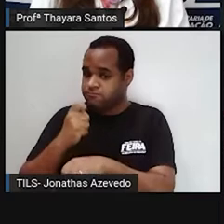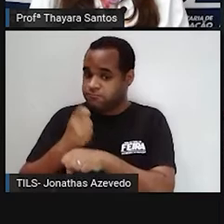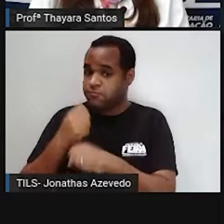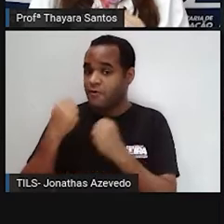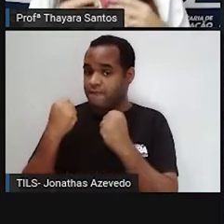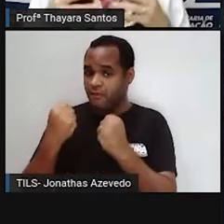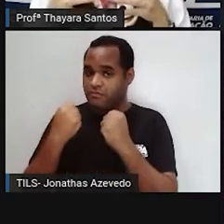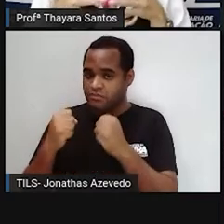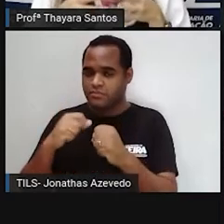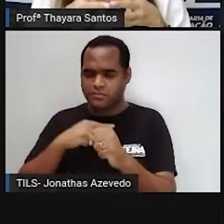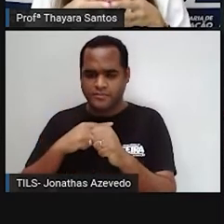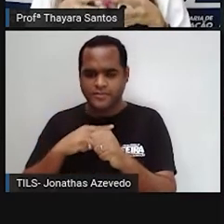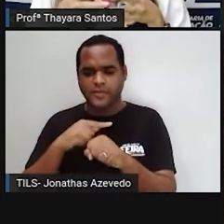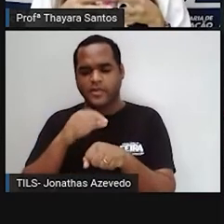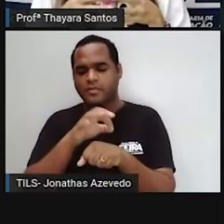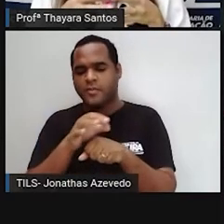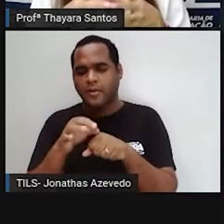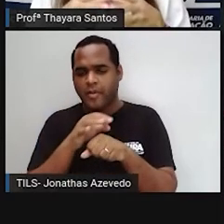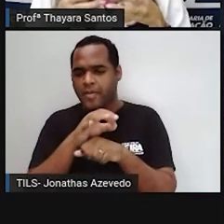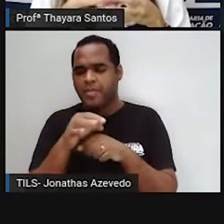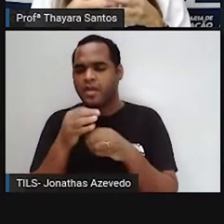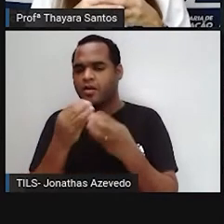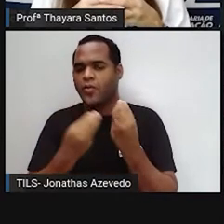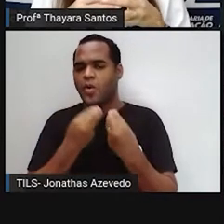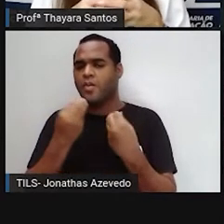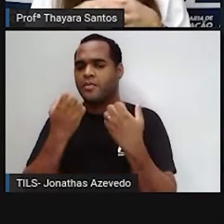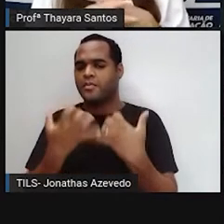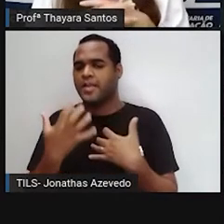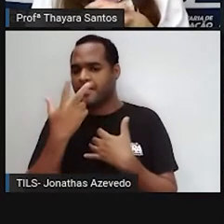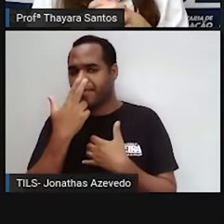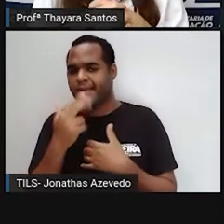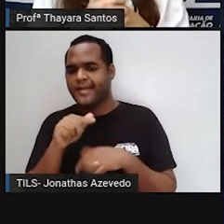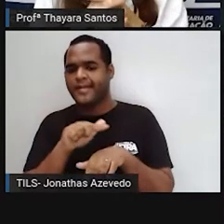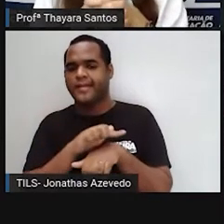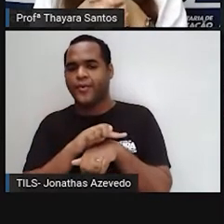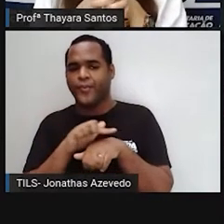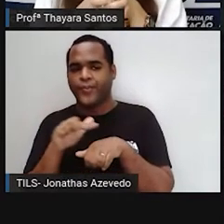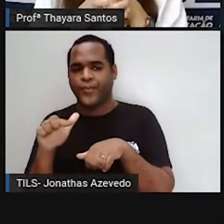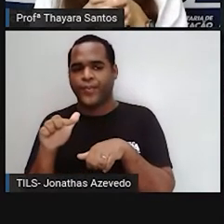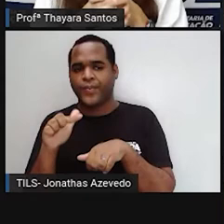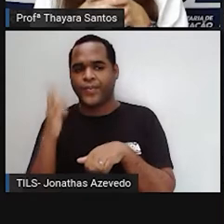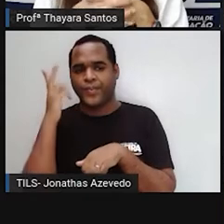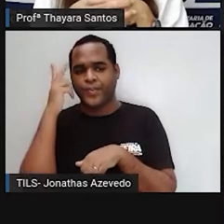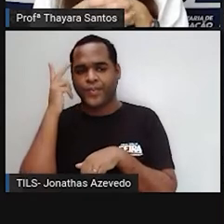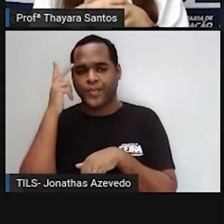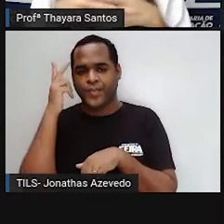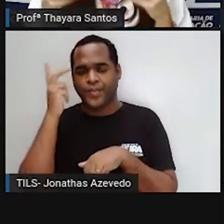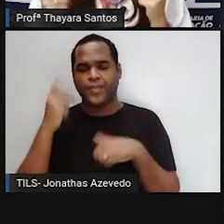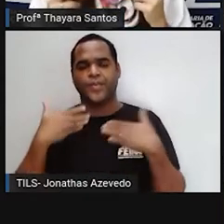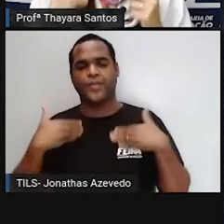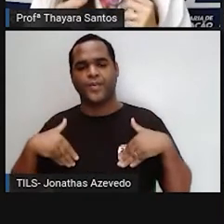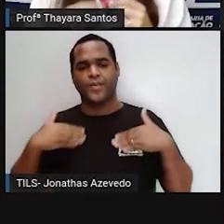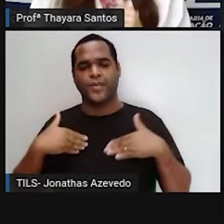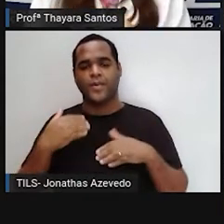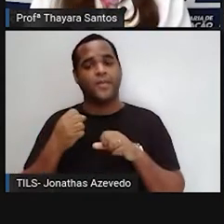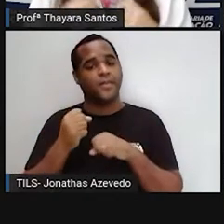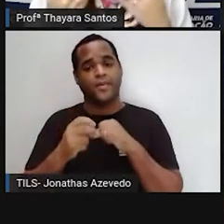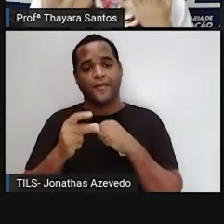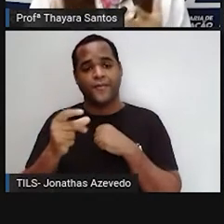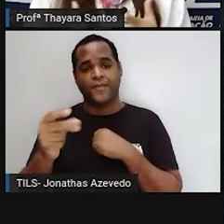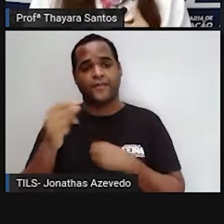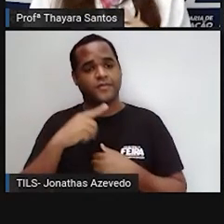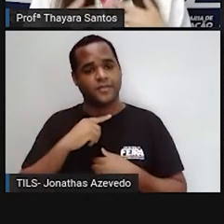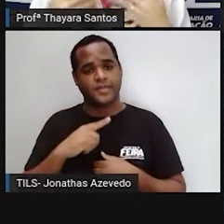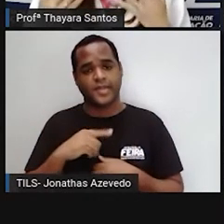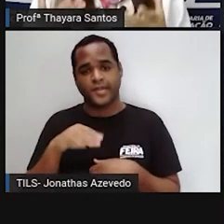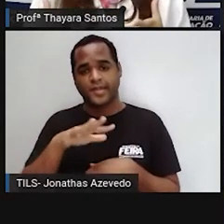células resistentes, elas ficam ali como se fossem inertes. Elas têm a capacidade de ficarem ali paradinhas, quietinhas por muito tempo.